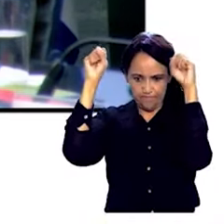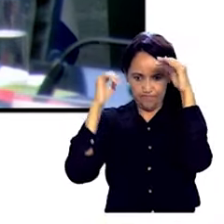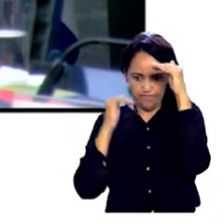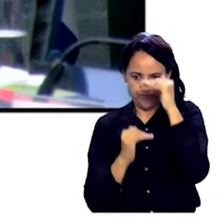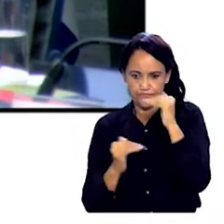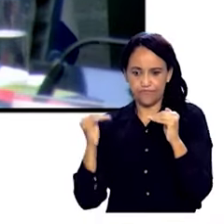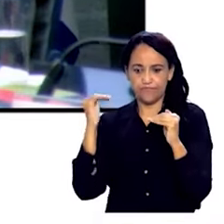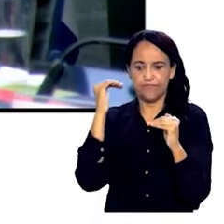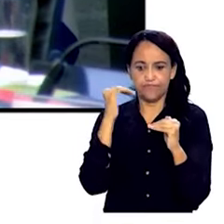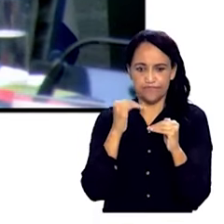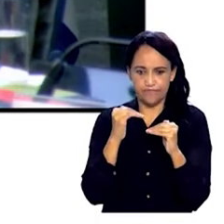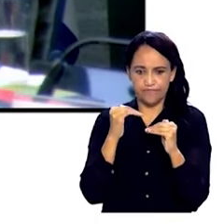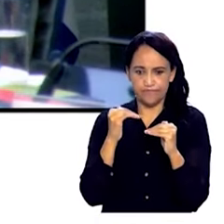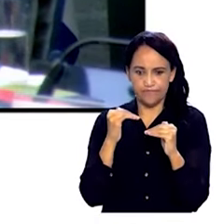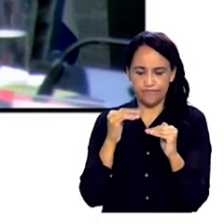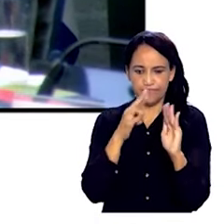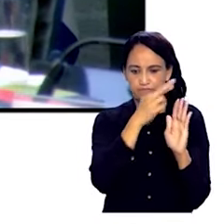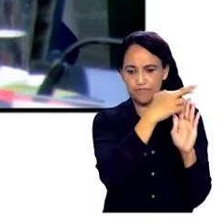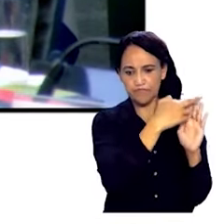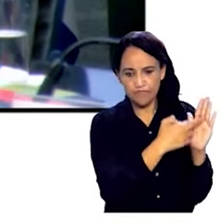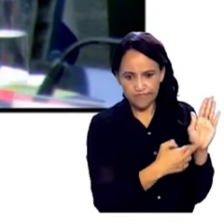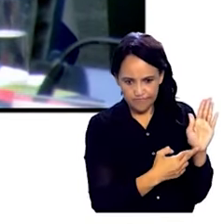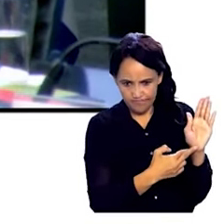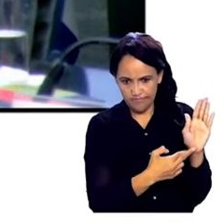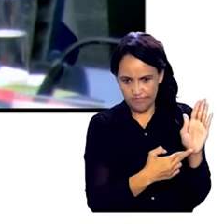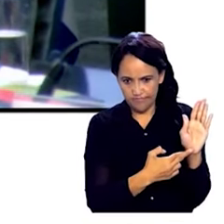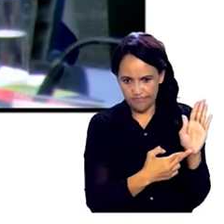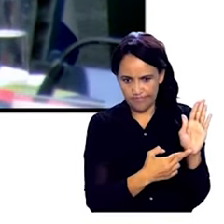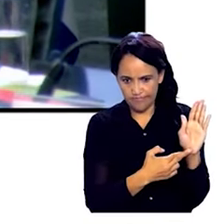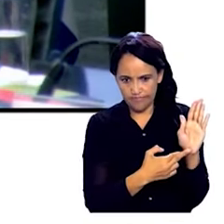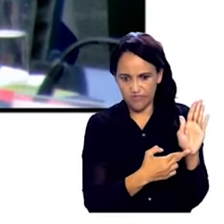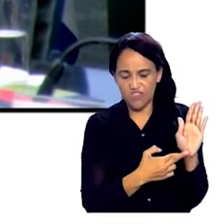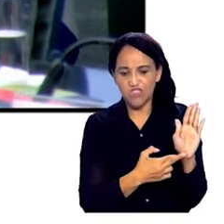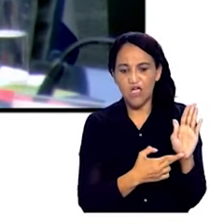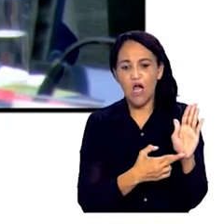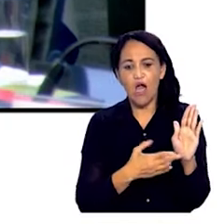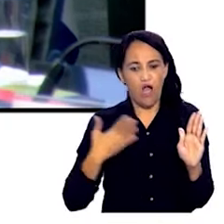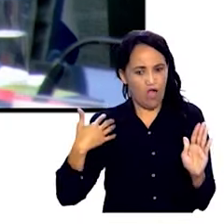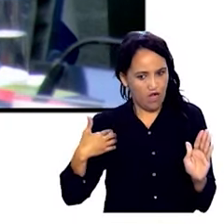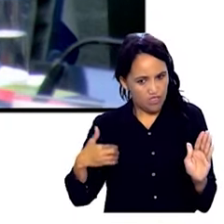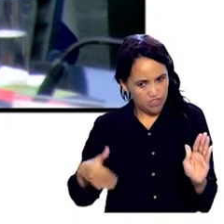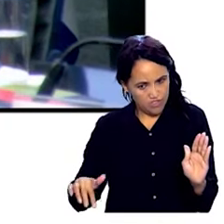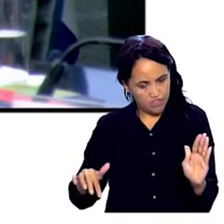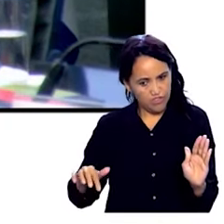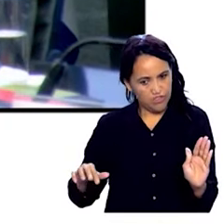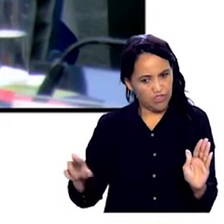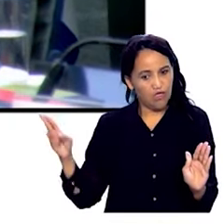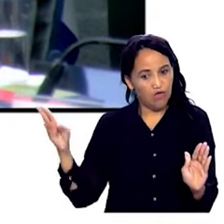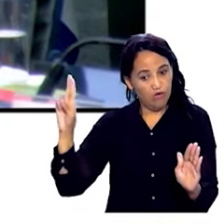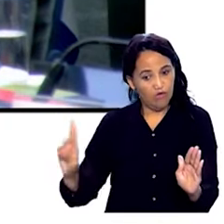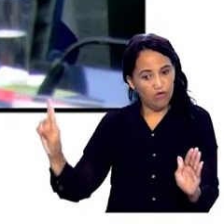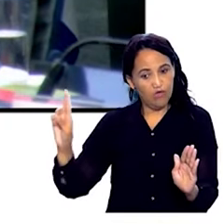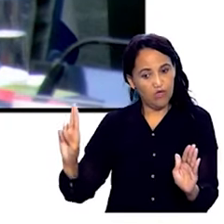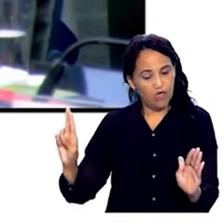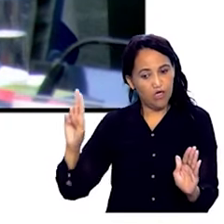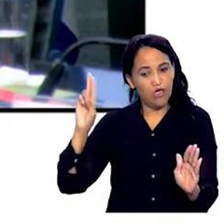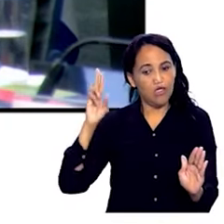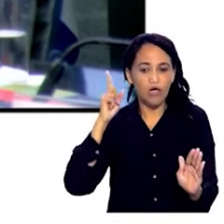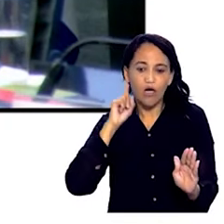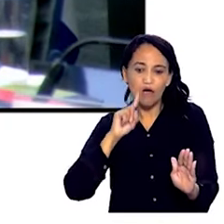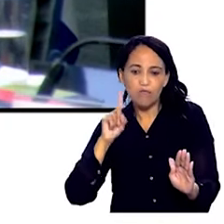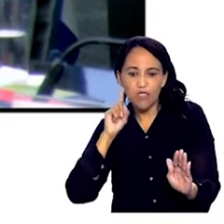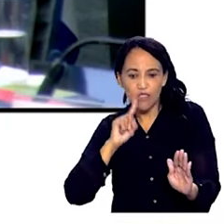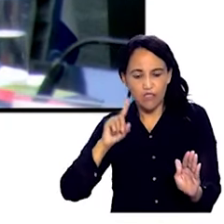é a regra a excepção Argentina uruguaia mexicana brasileira são excepções na